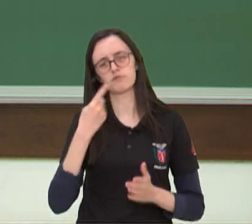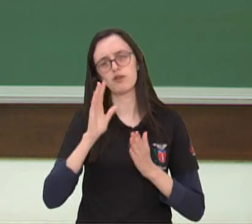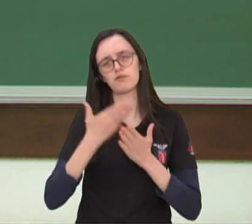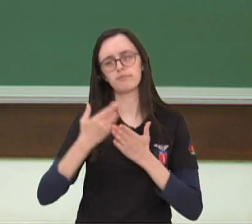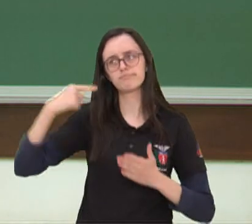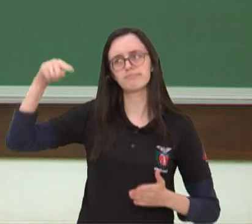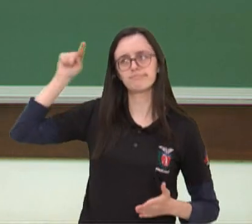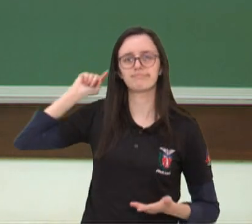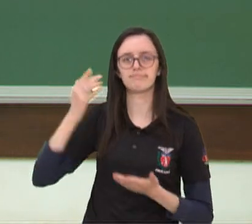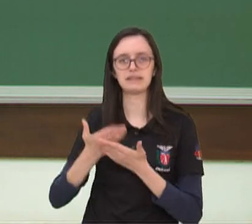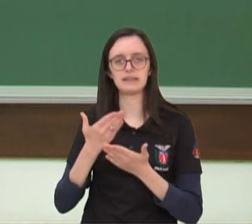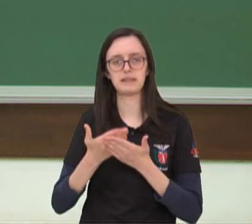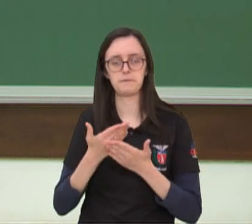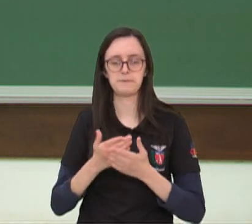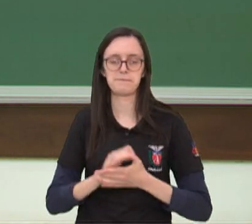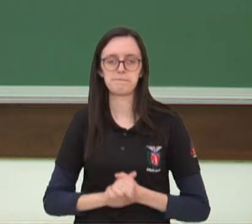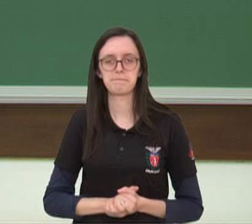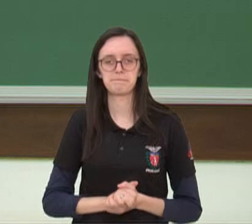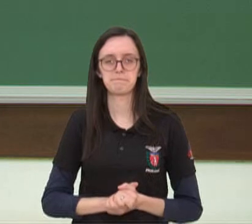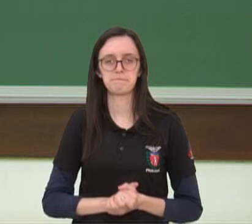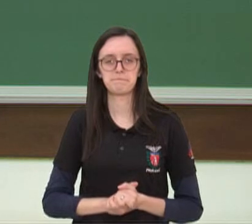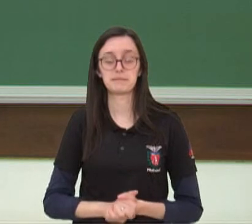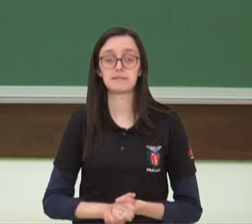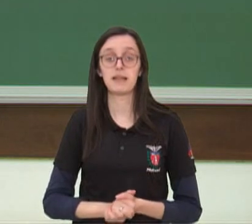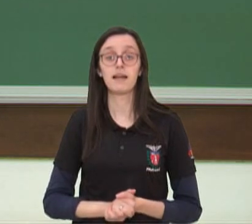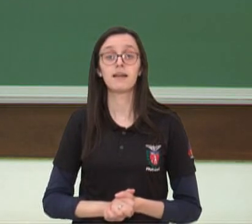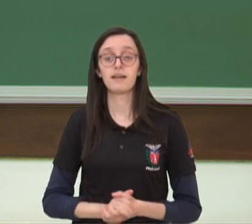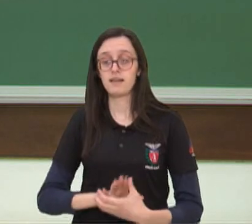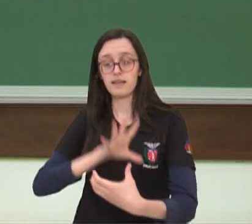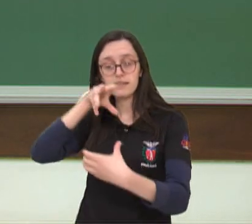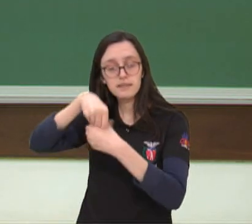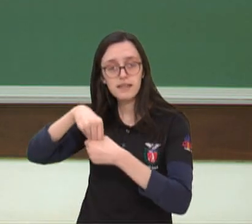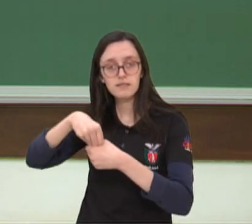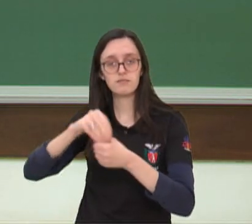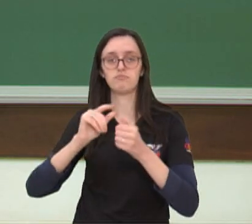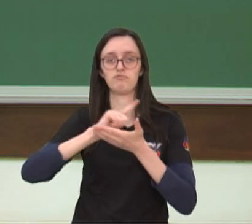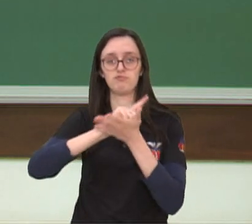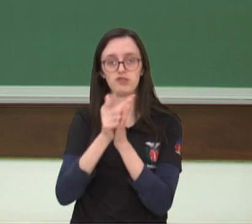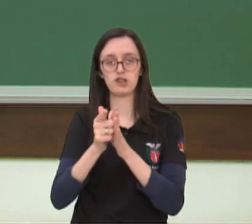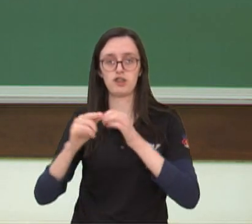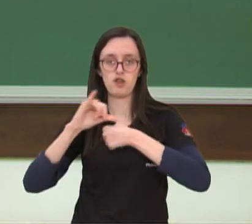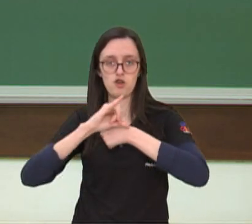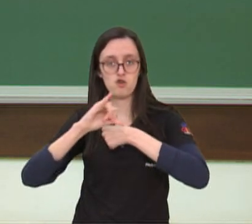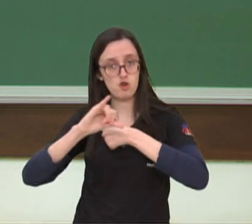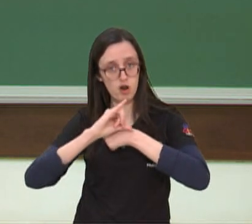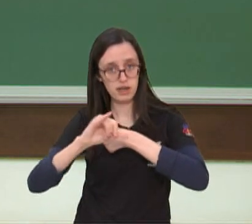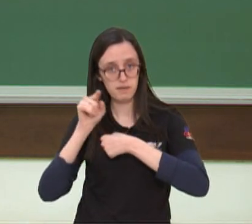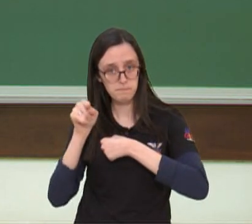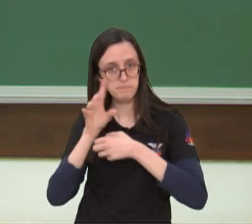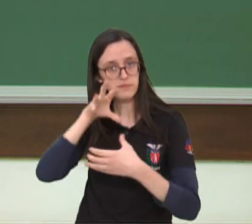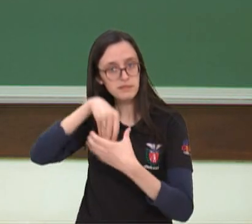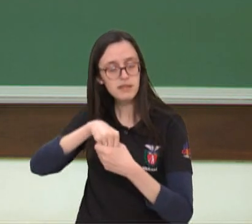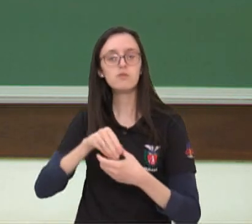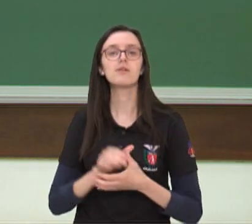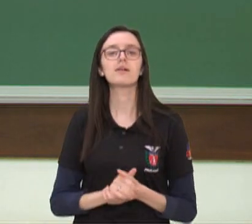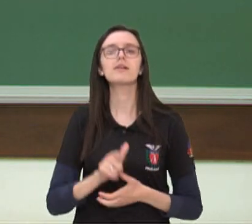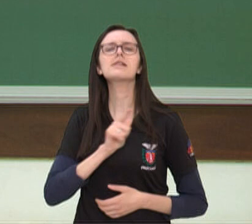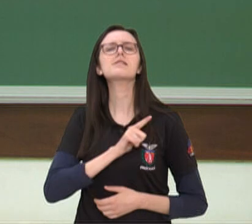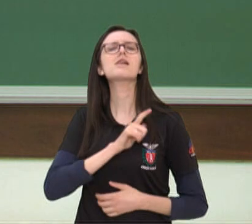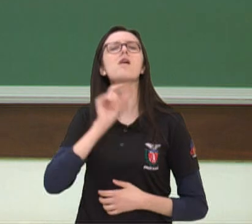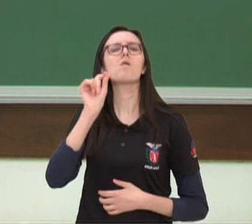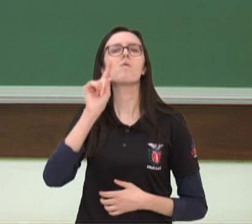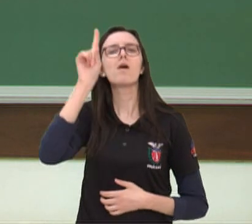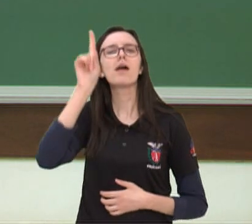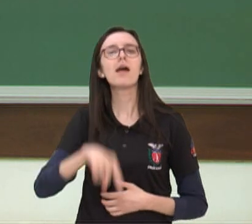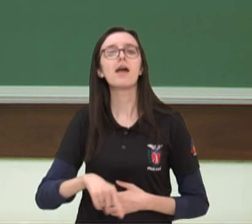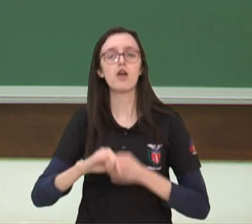numa dessas aulas anteriores. E dentro das crônicas, dentro do gênero crônicas, existe